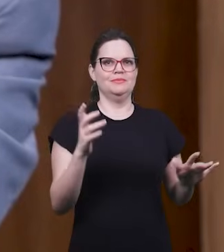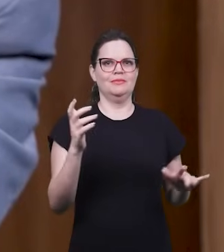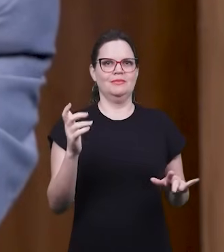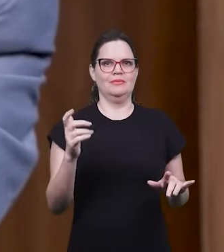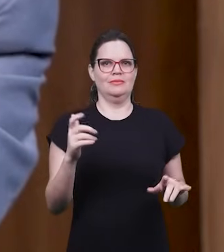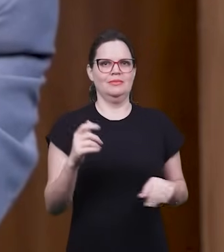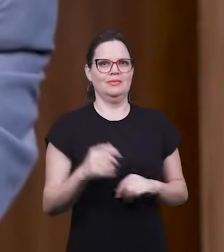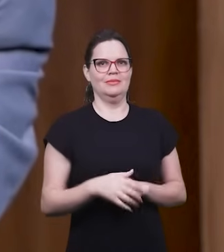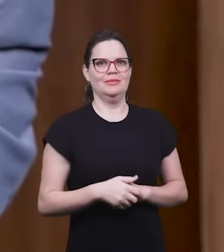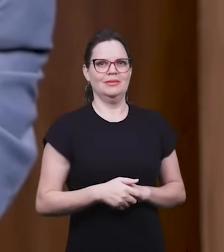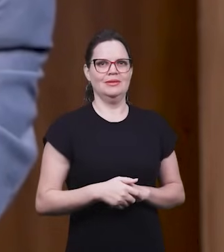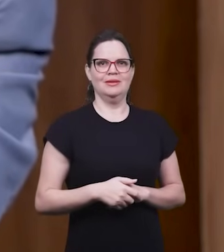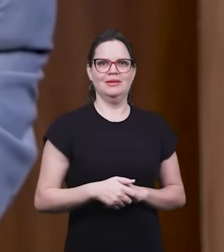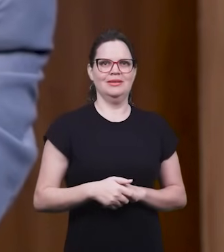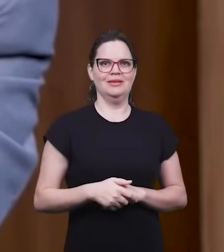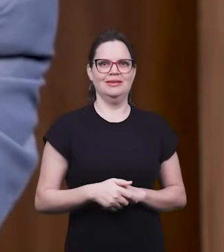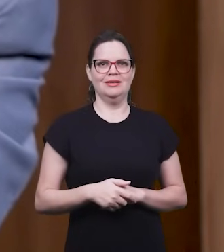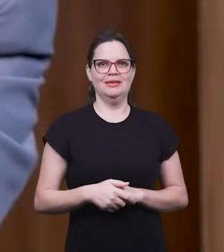para mim.